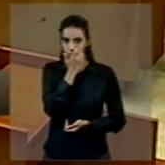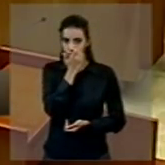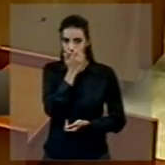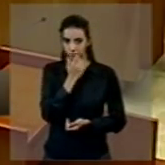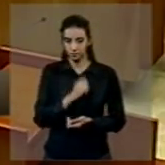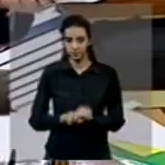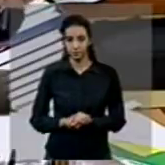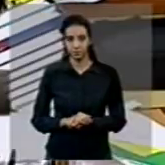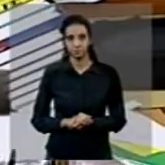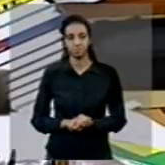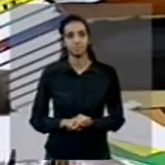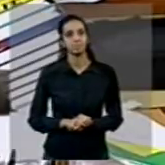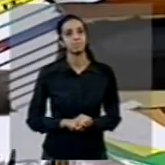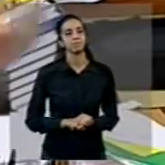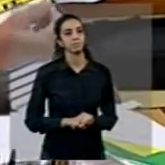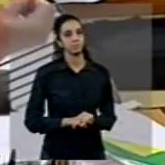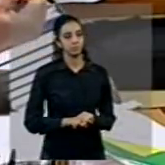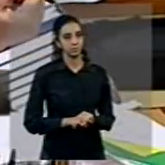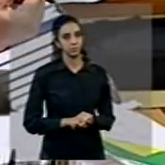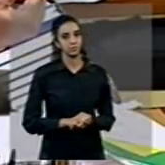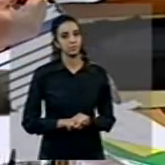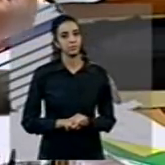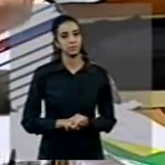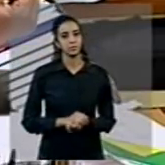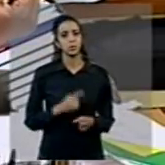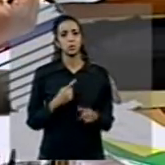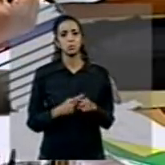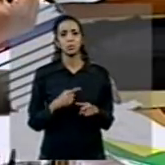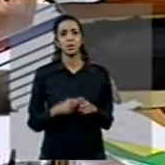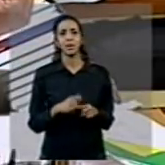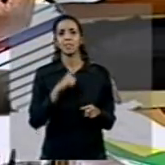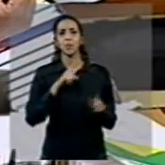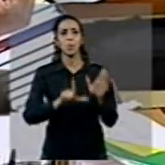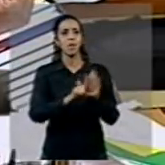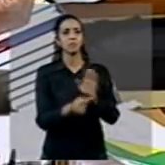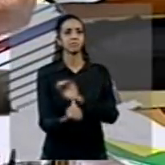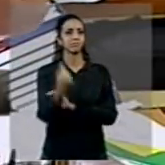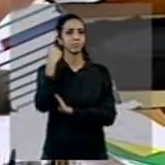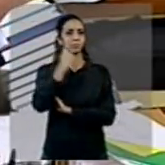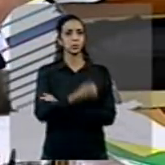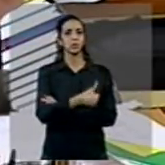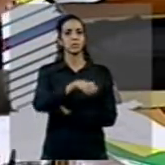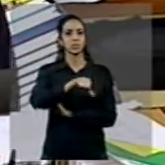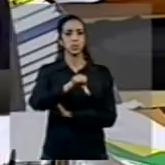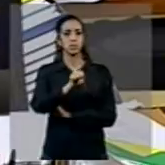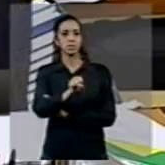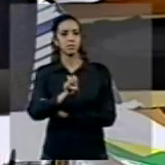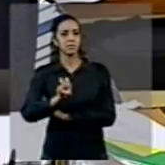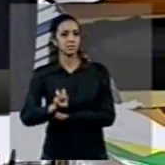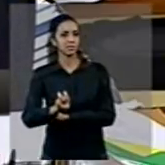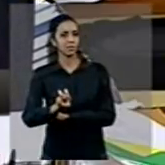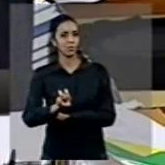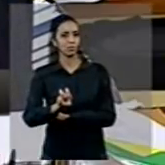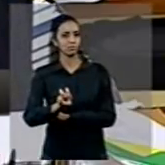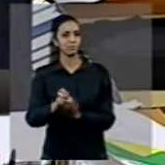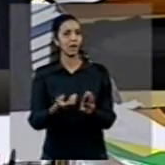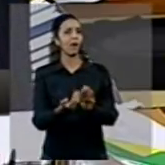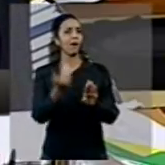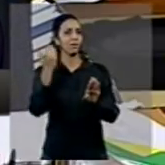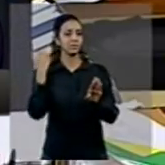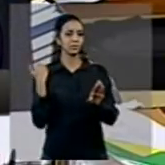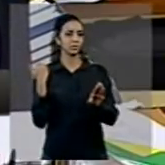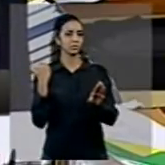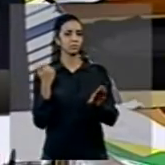Esse efeito se colhe de uma lei pretérita de 85, em que não havia